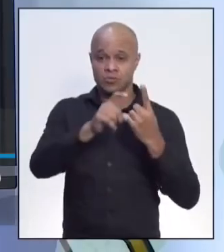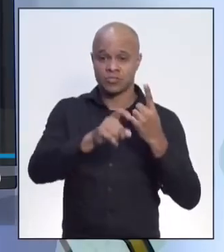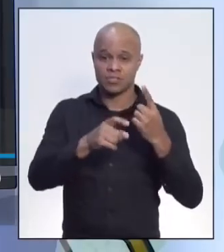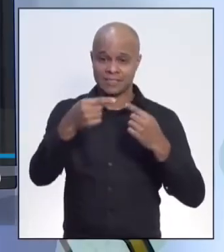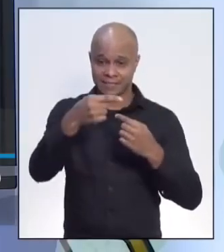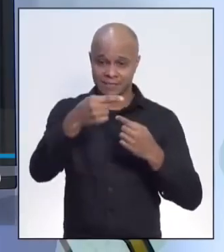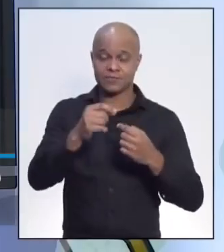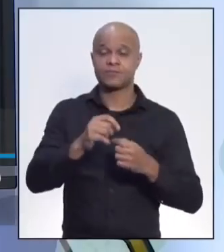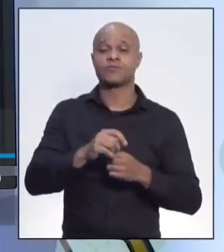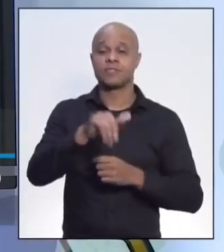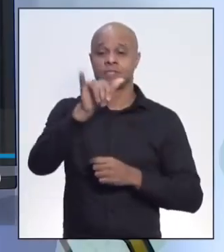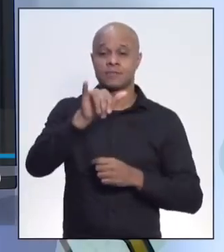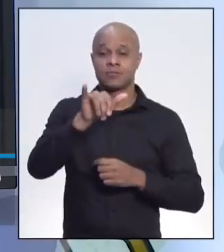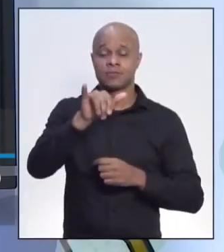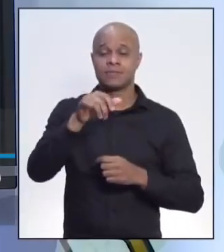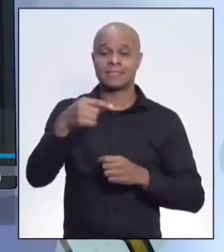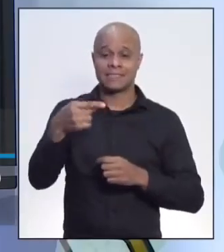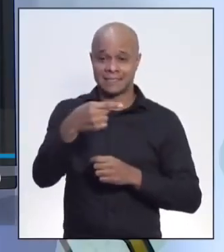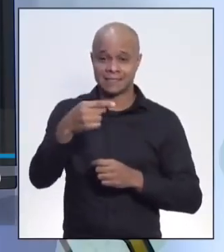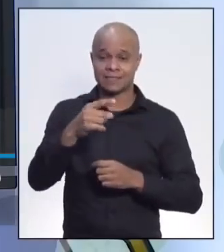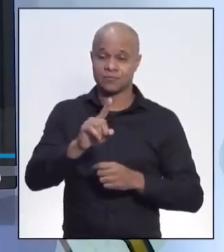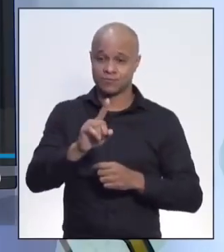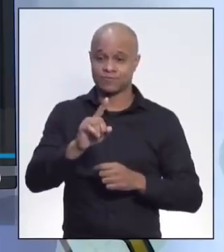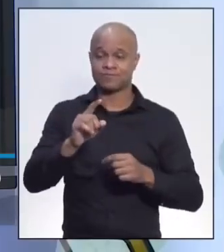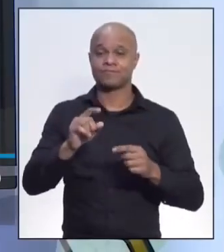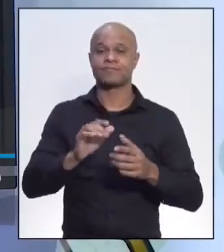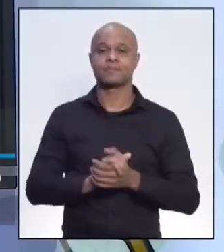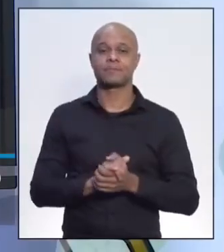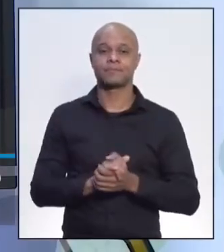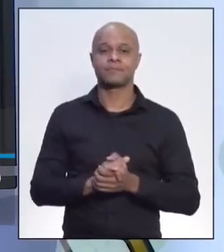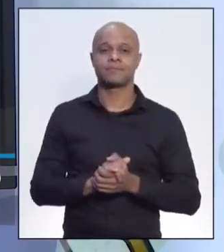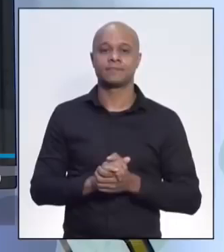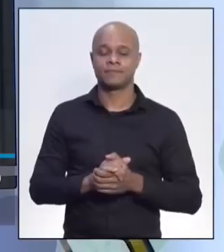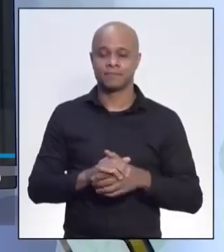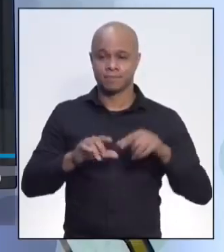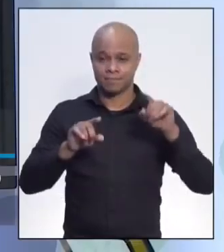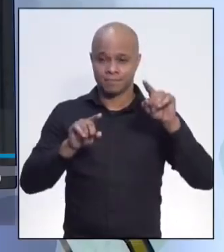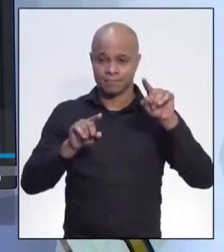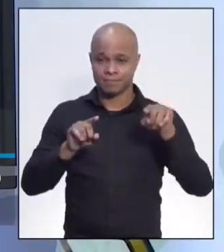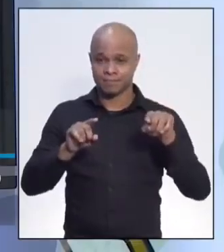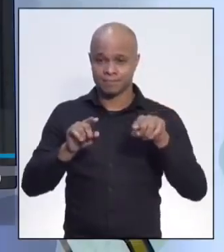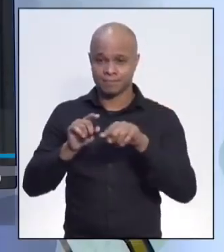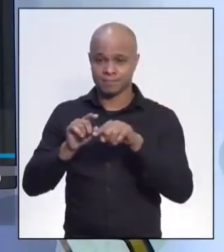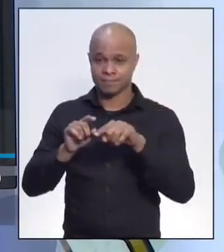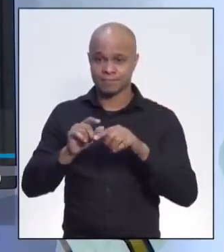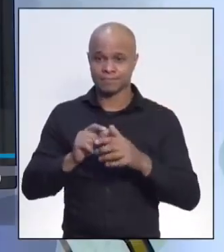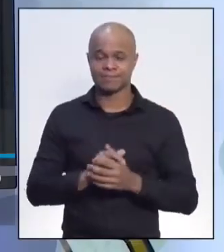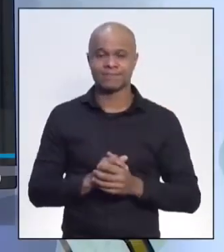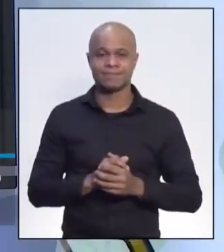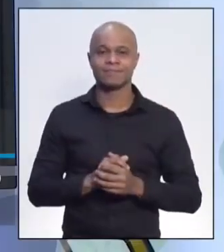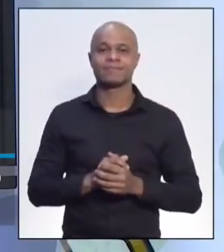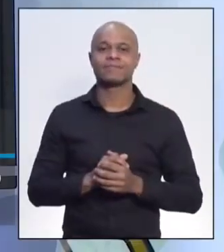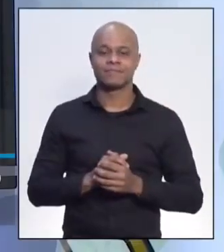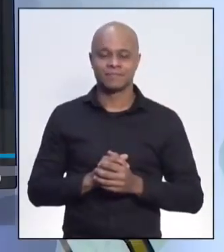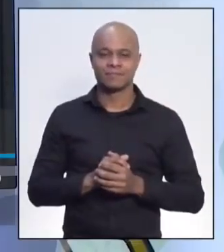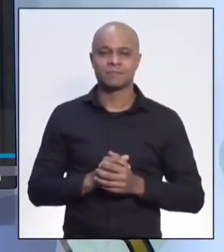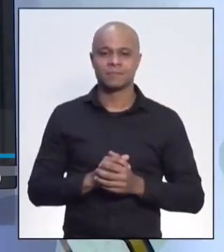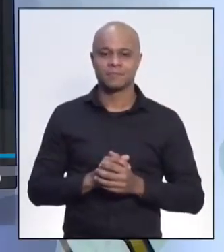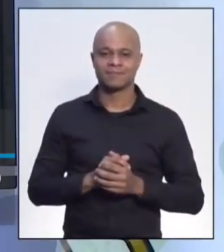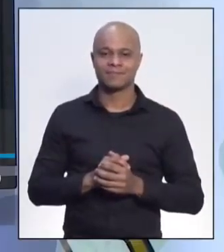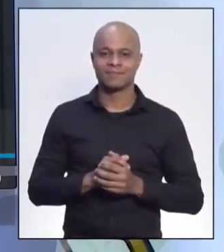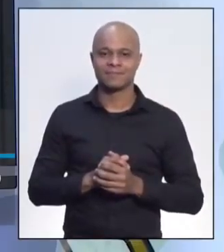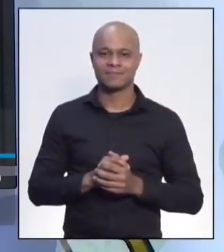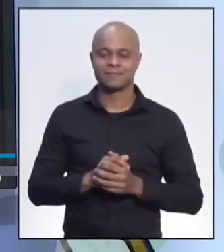intersecção entre eles. Lembrando sempre a ordem. Par ordenado. Tem uma